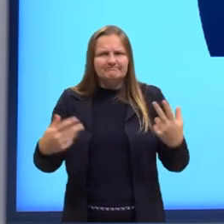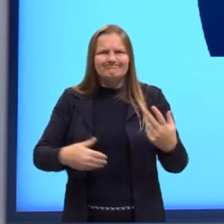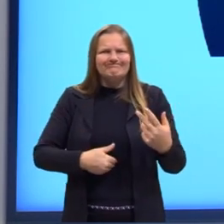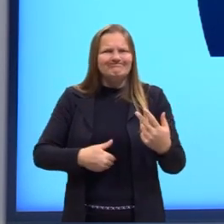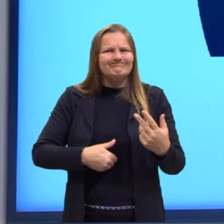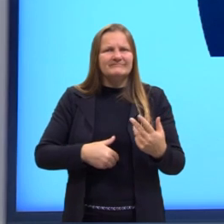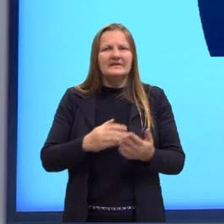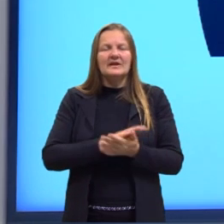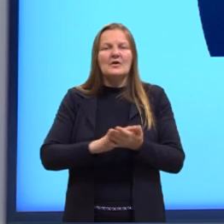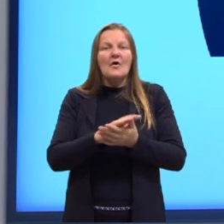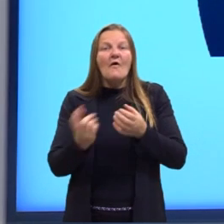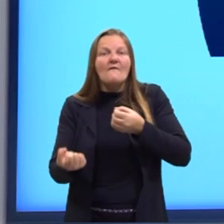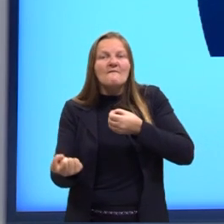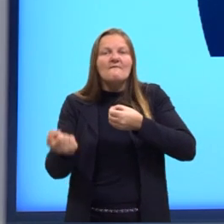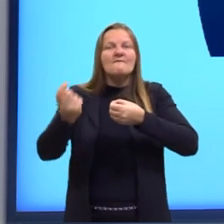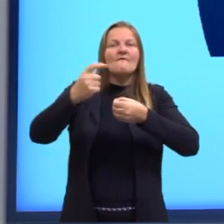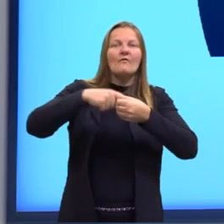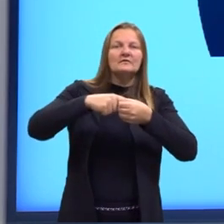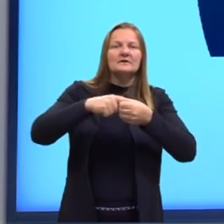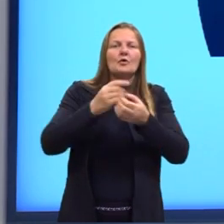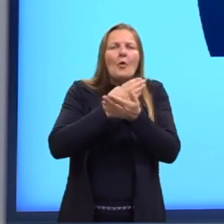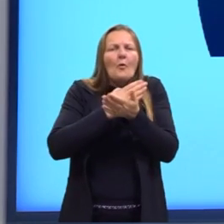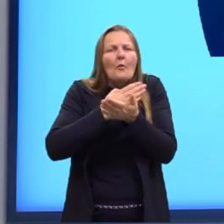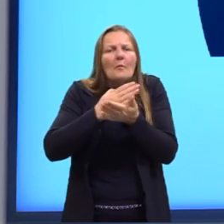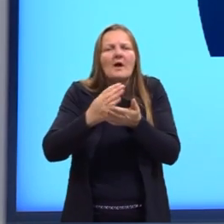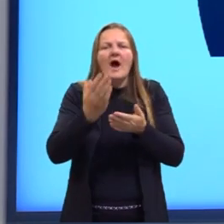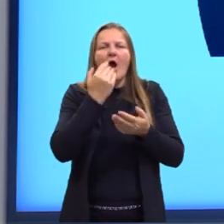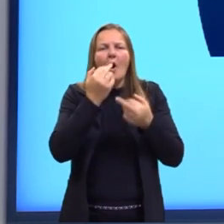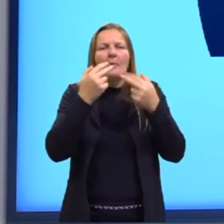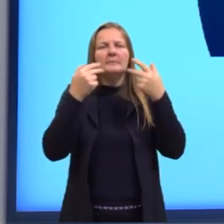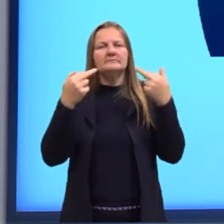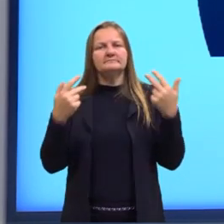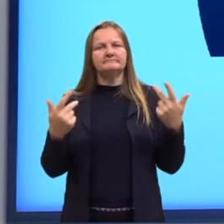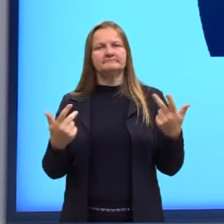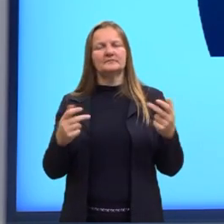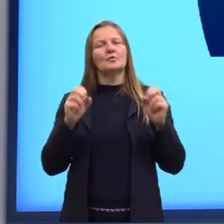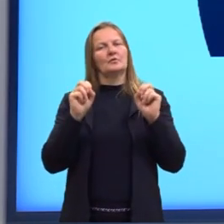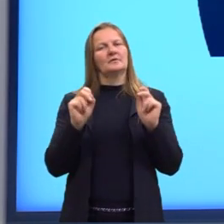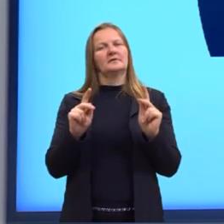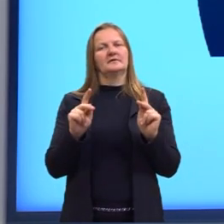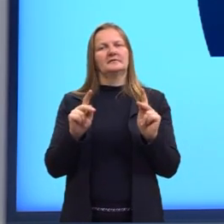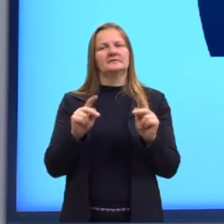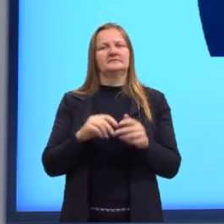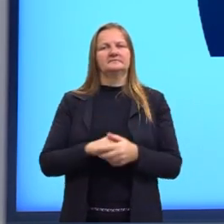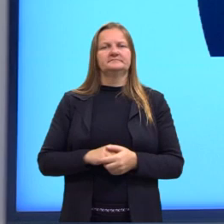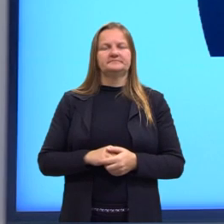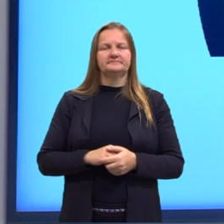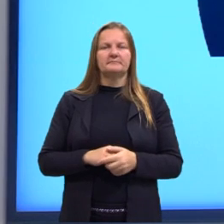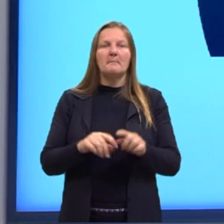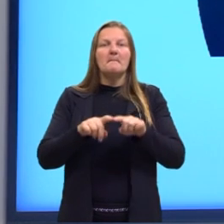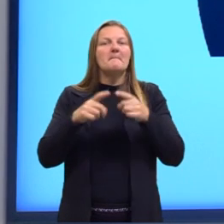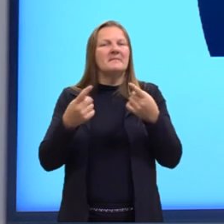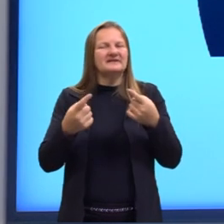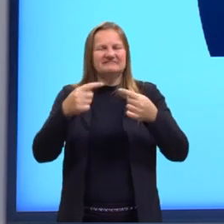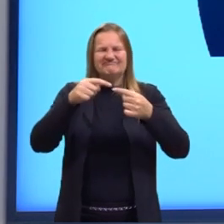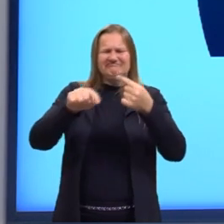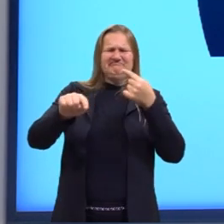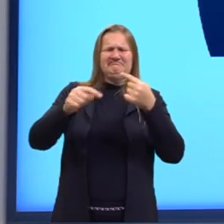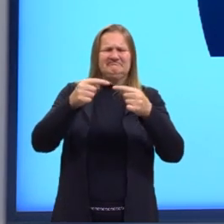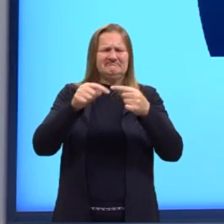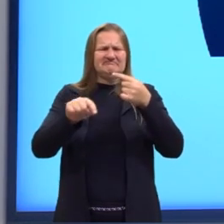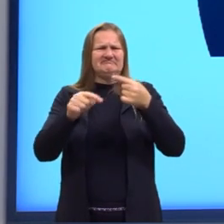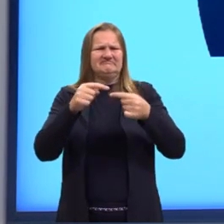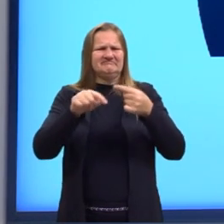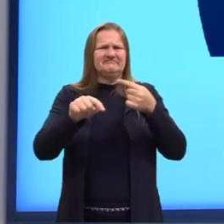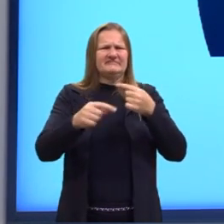e está voltando a se alimentar normalmente essa frase dentro desse contexto poderia ser